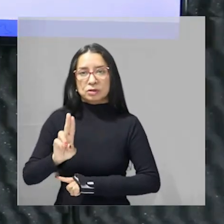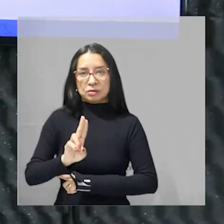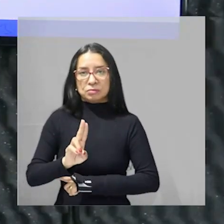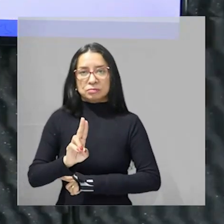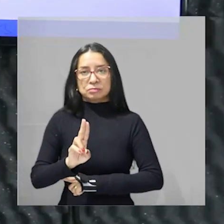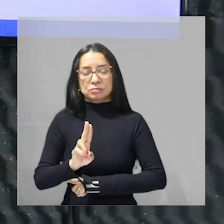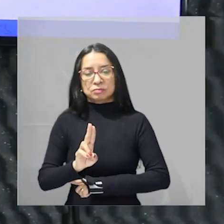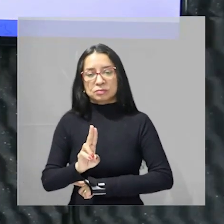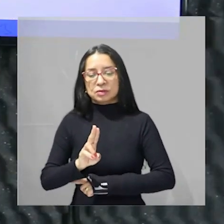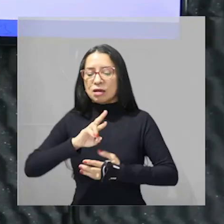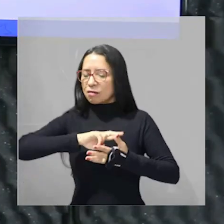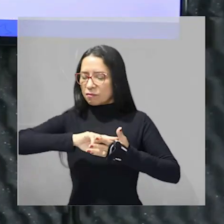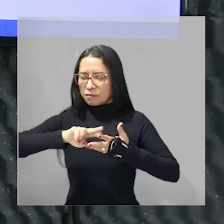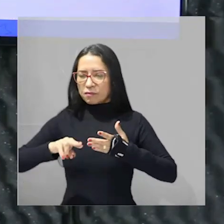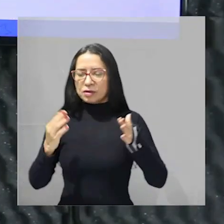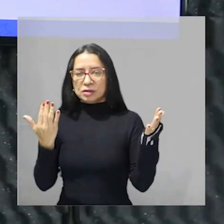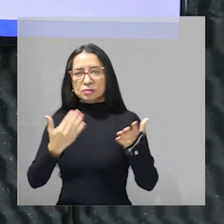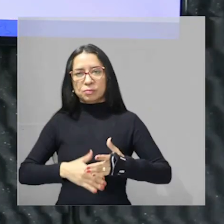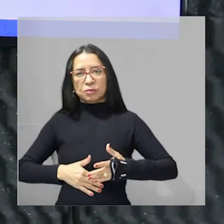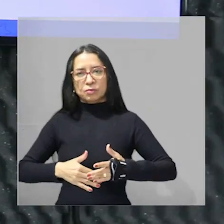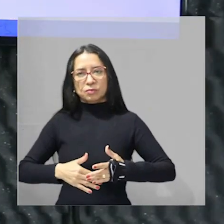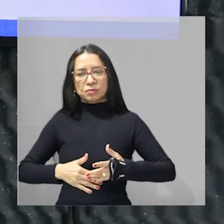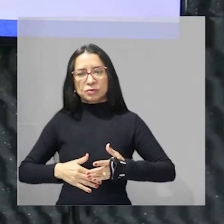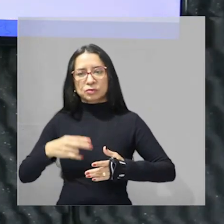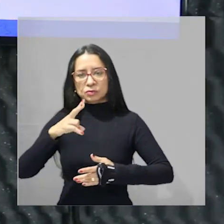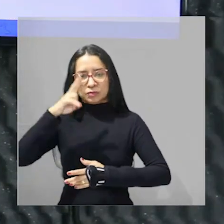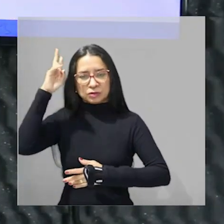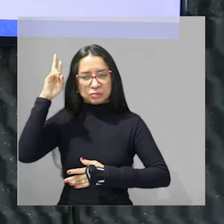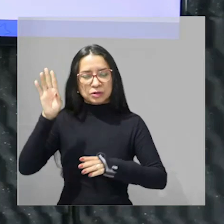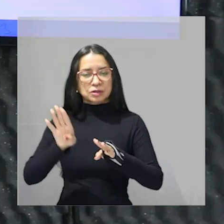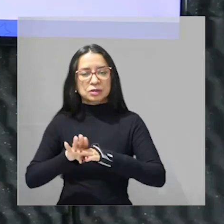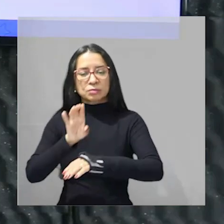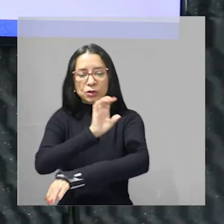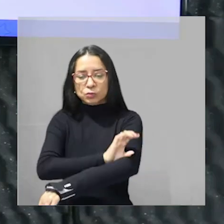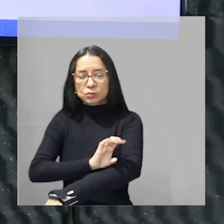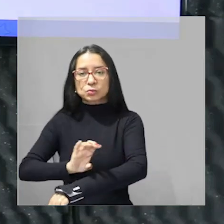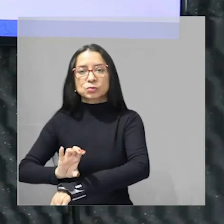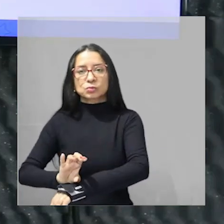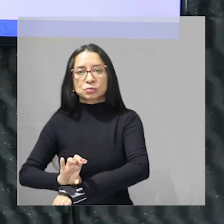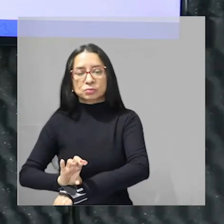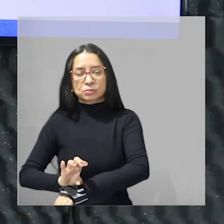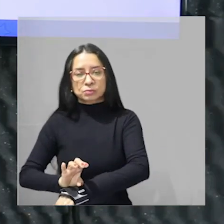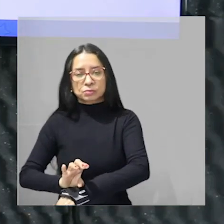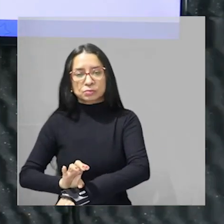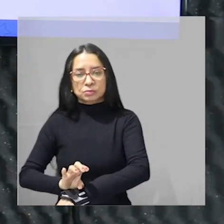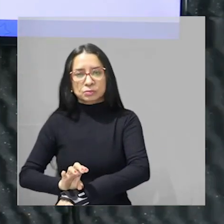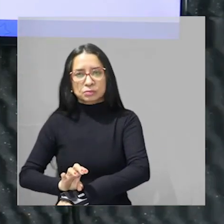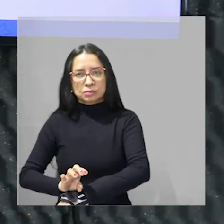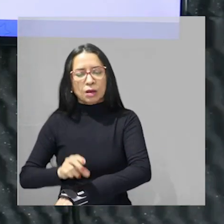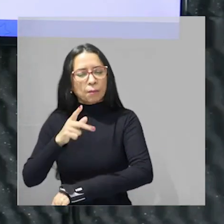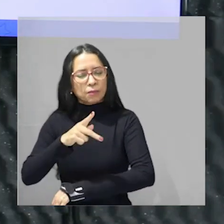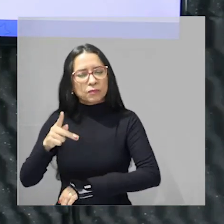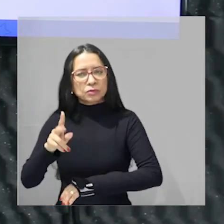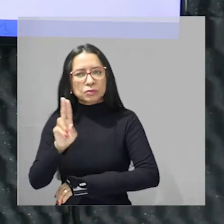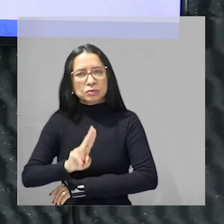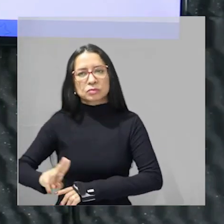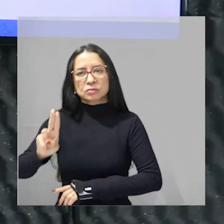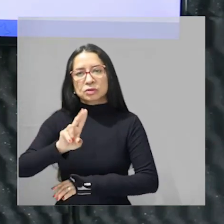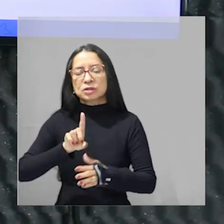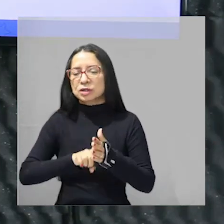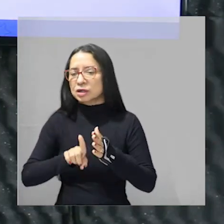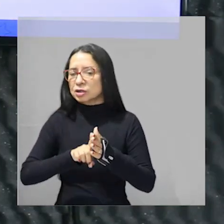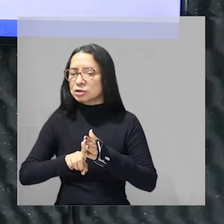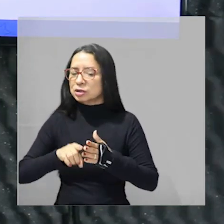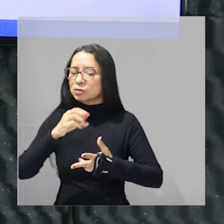cara, em várias provas, inclusive provas de vestibular e também provas de concurso, tá certo? Marcos, tu tá usando aí só em questões do